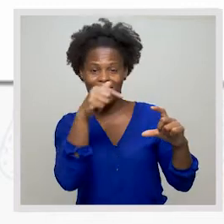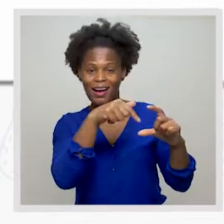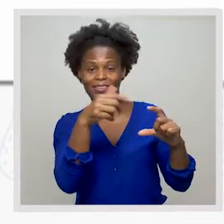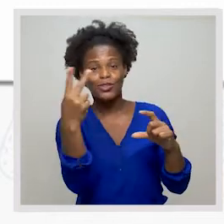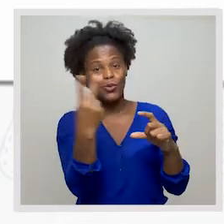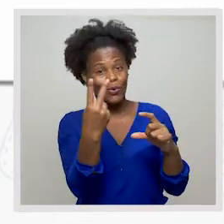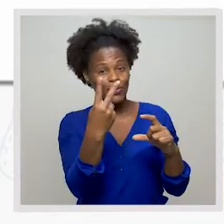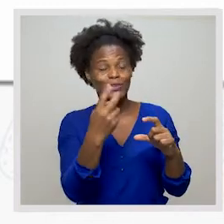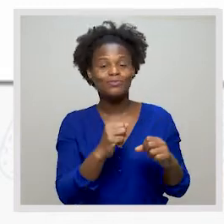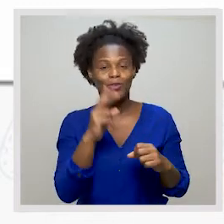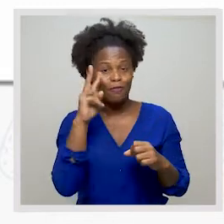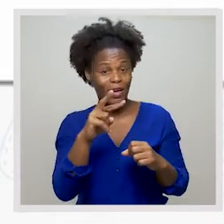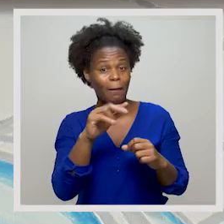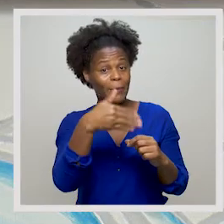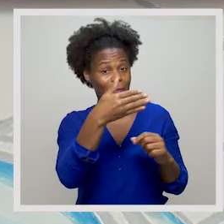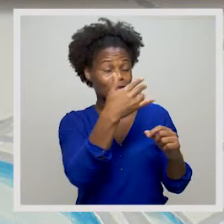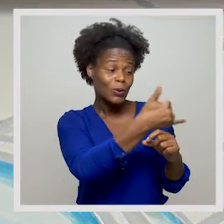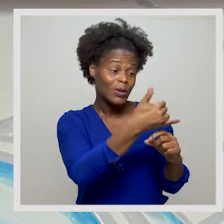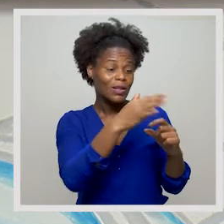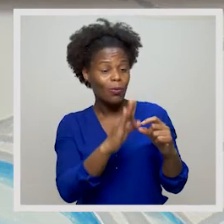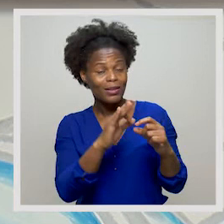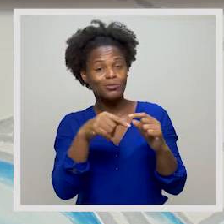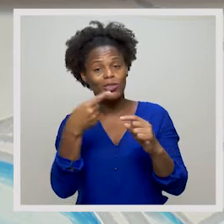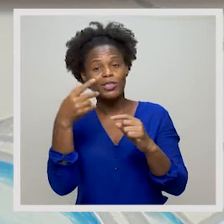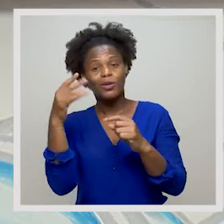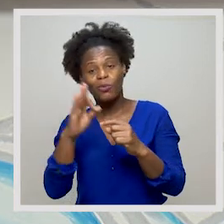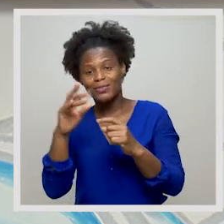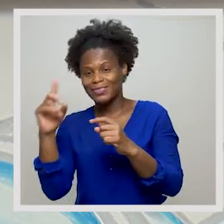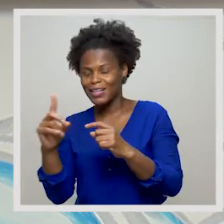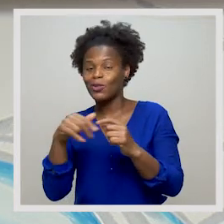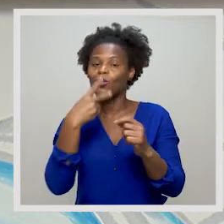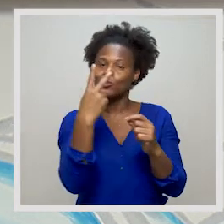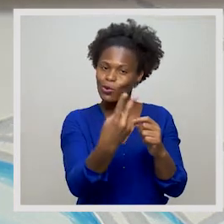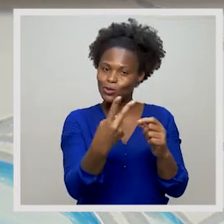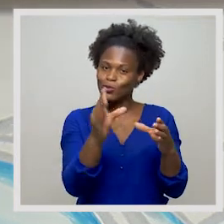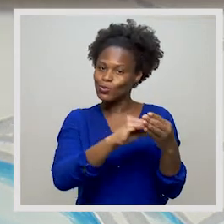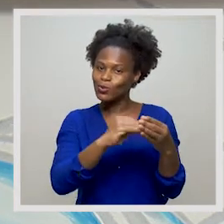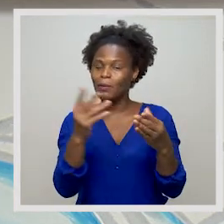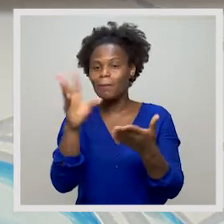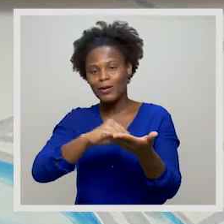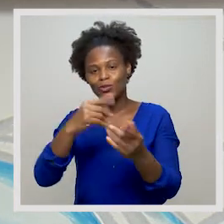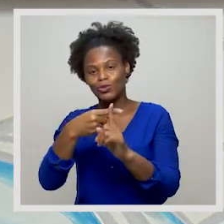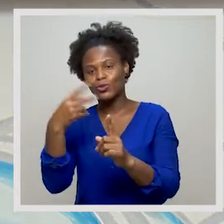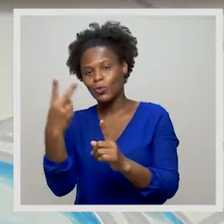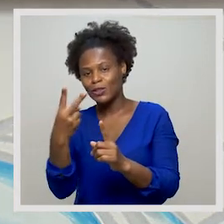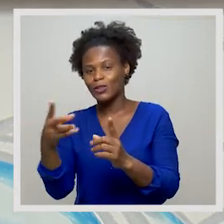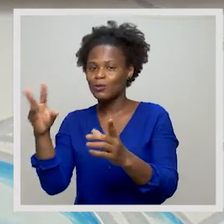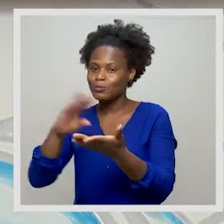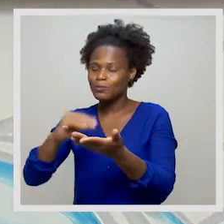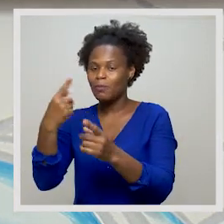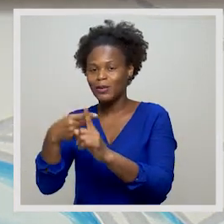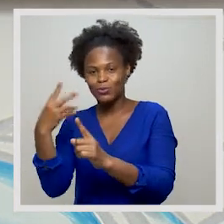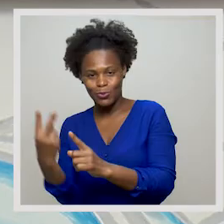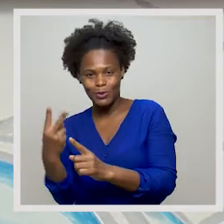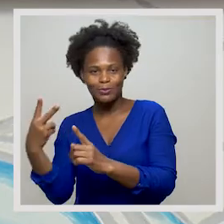é 2. Viram que a primeira classe vai de 2 a 4, a segunda 4 a 6, então foi sempre acrescentado 2 unidades.